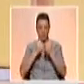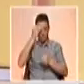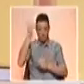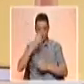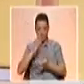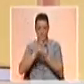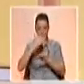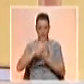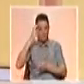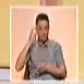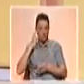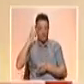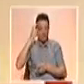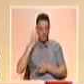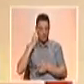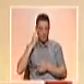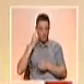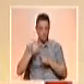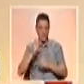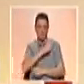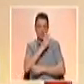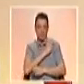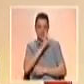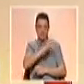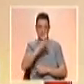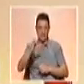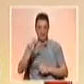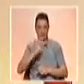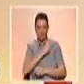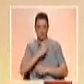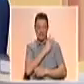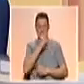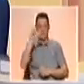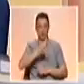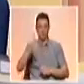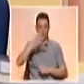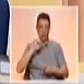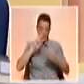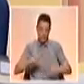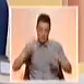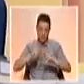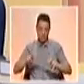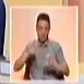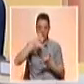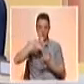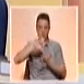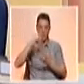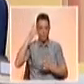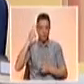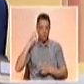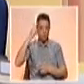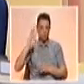do Departamento de Biologia Vegetal da Faculdade de Ciências da Universidade de Lisboa. É investigadora também do Centro de